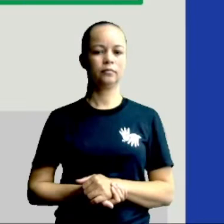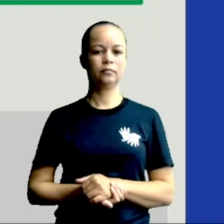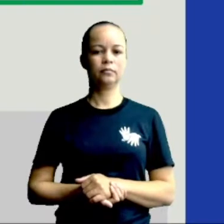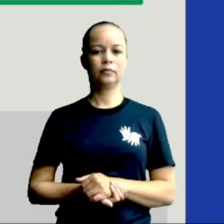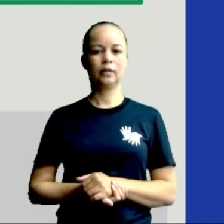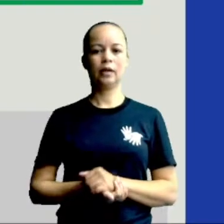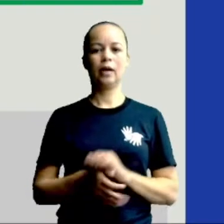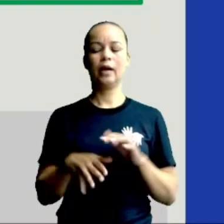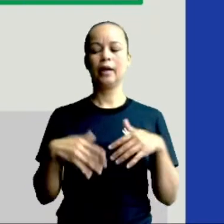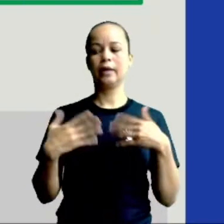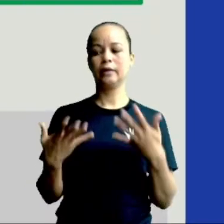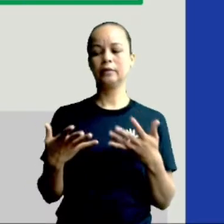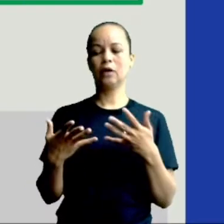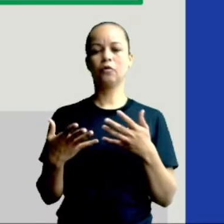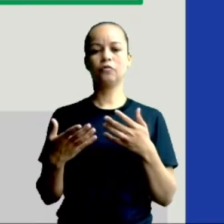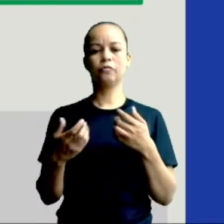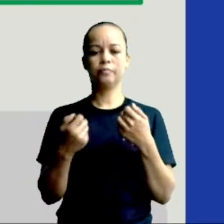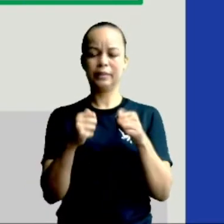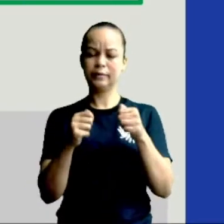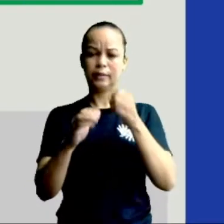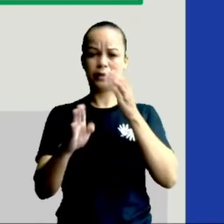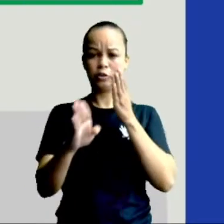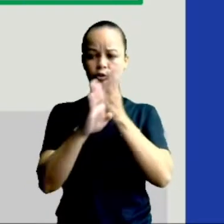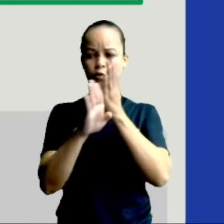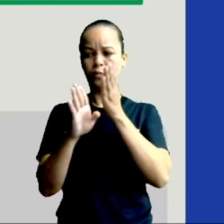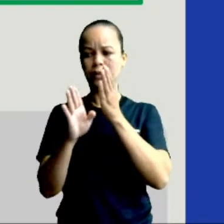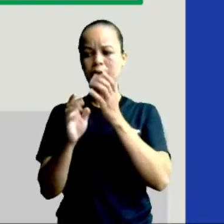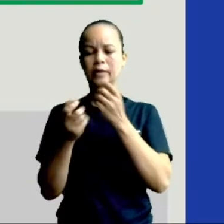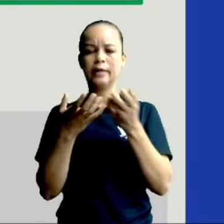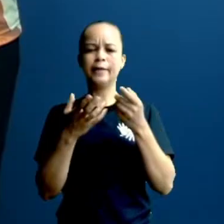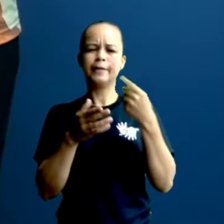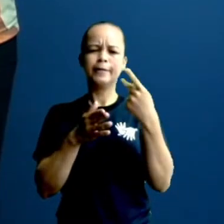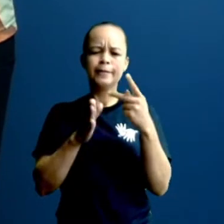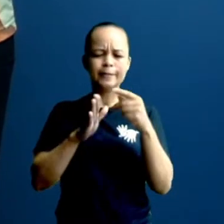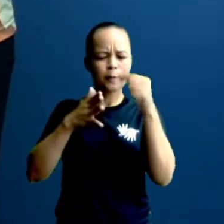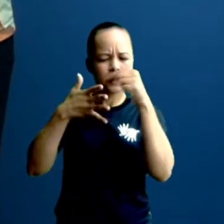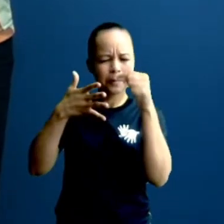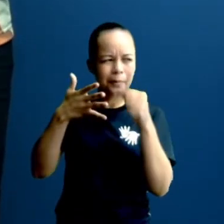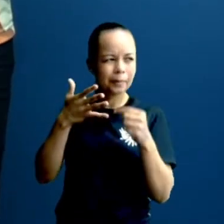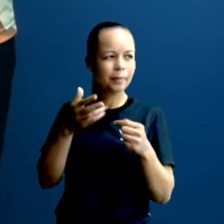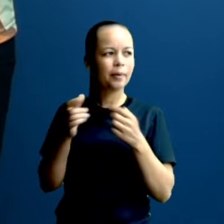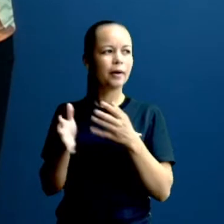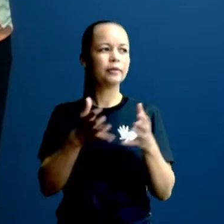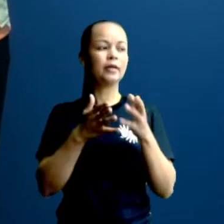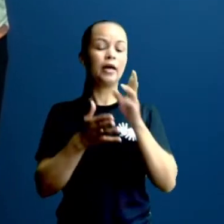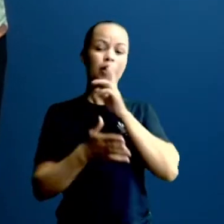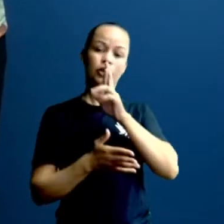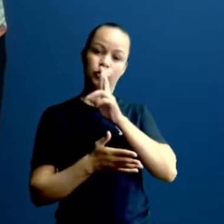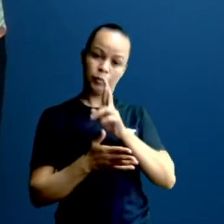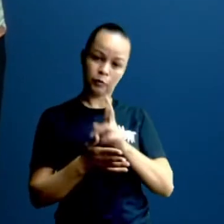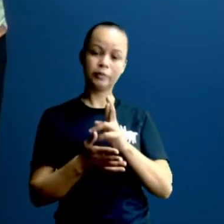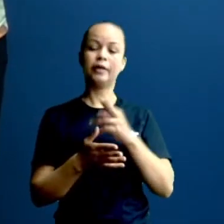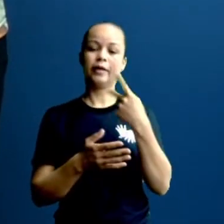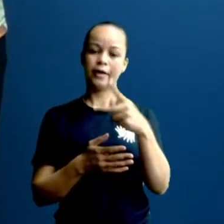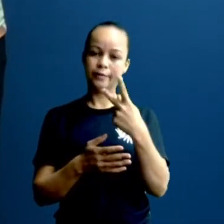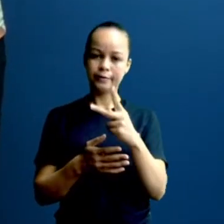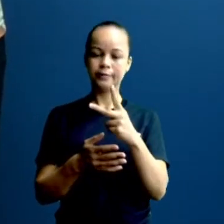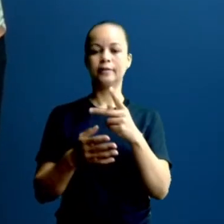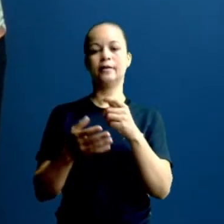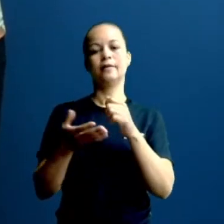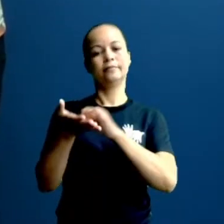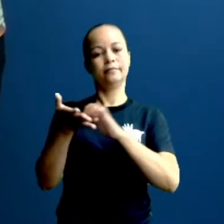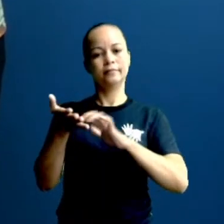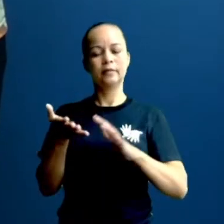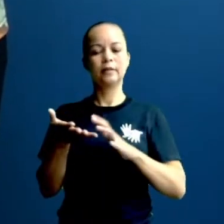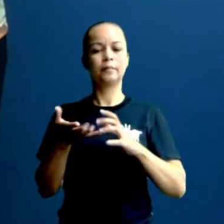vai precisar descobrir aí, né, esses questionamentos, essas questões, responder essas questões, para que a gente